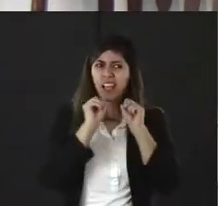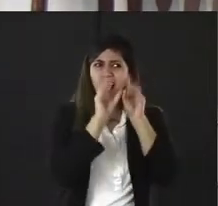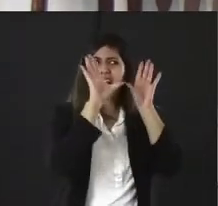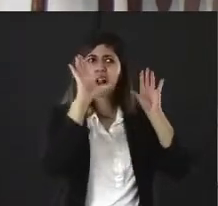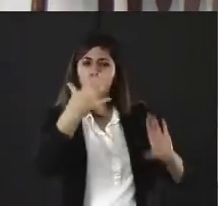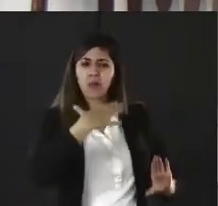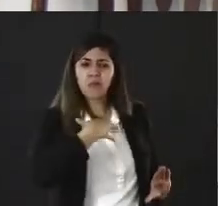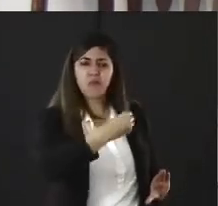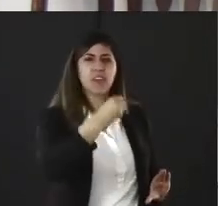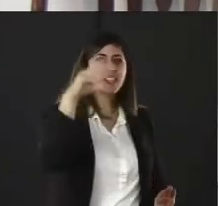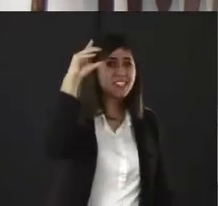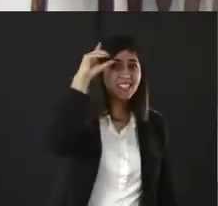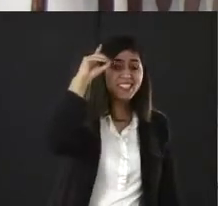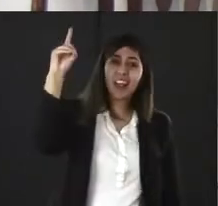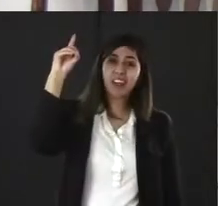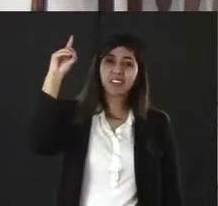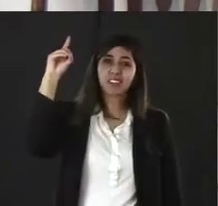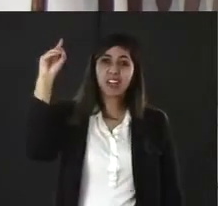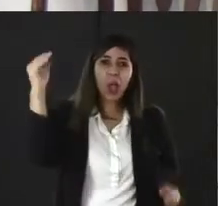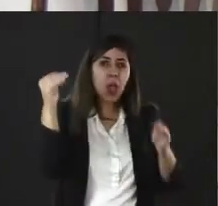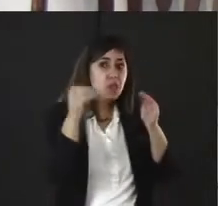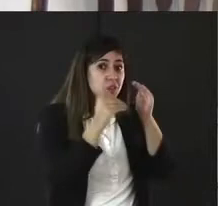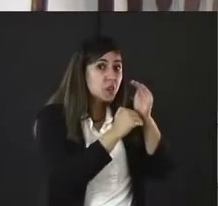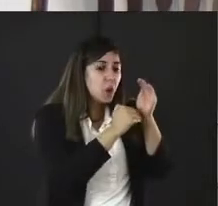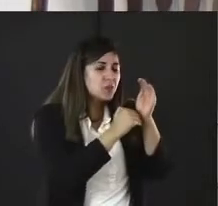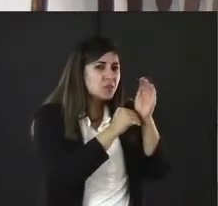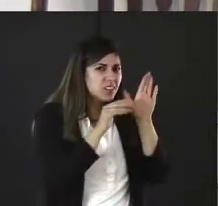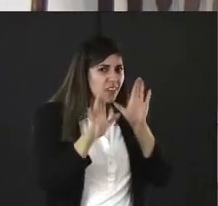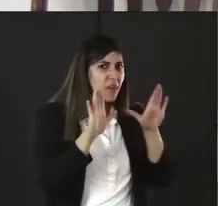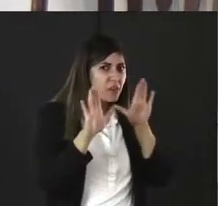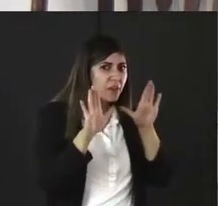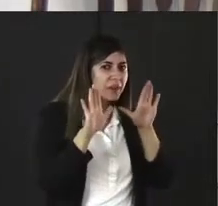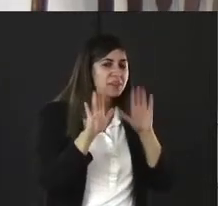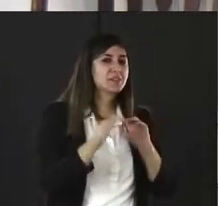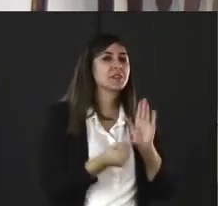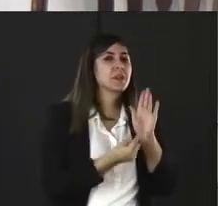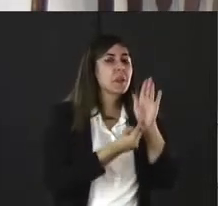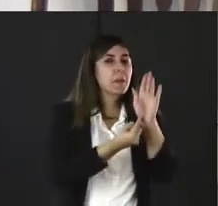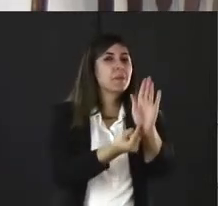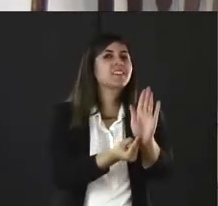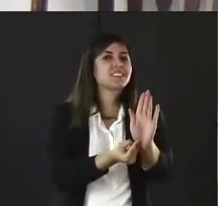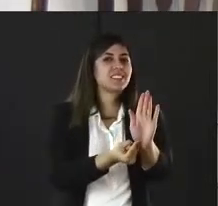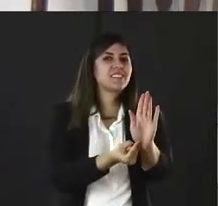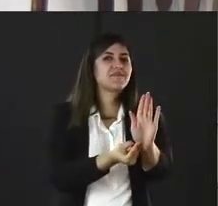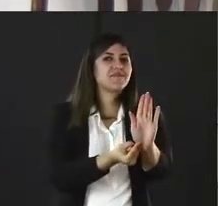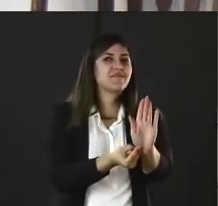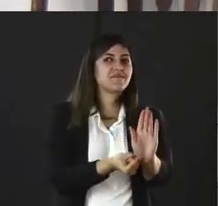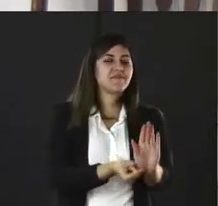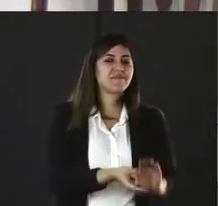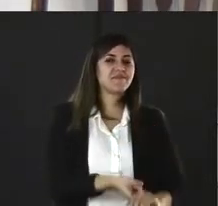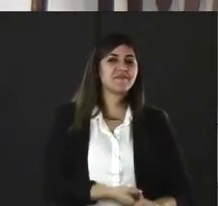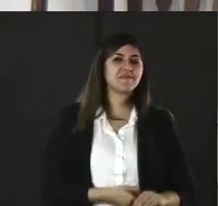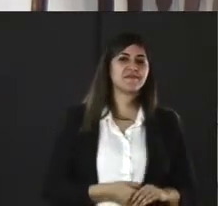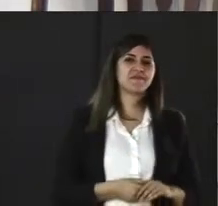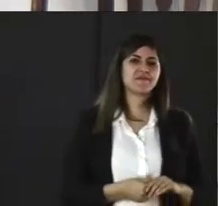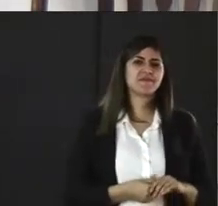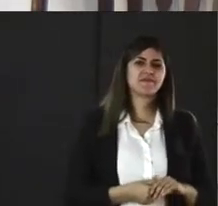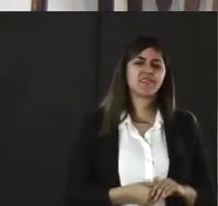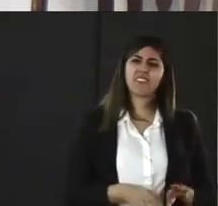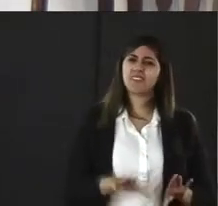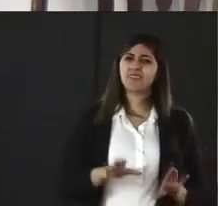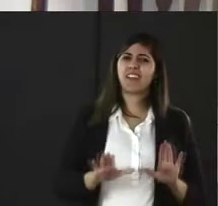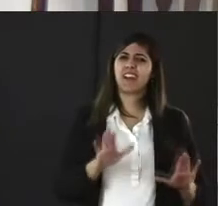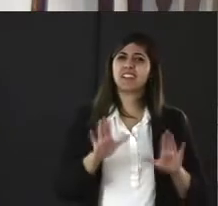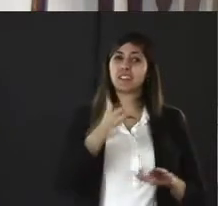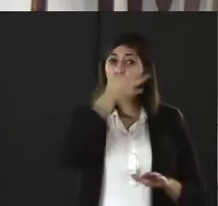glória do filho de deus escondida de certa forma na sua natureza humana que ele dizia eu não é o filho